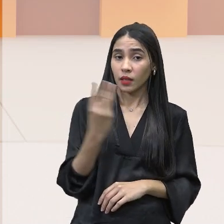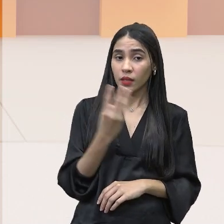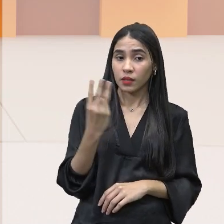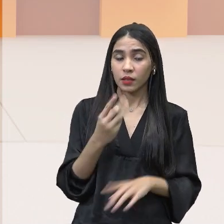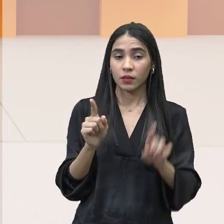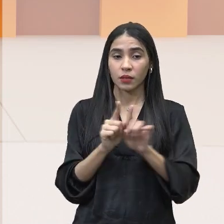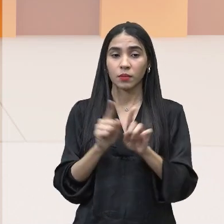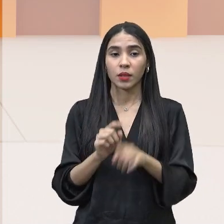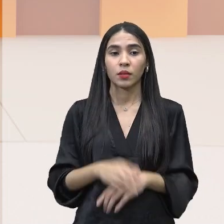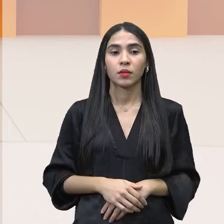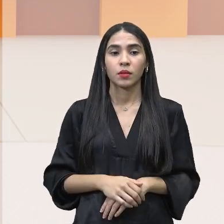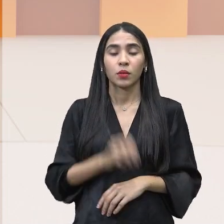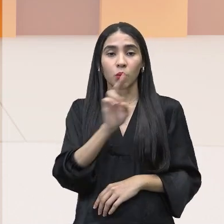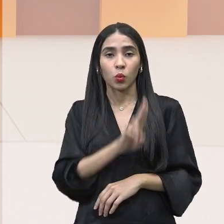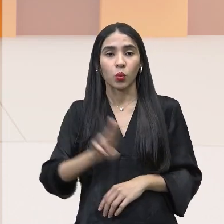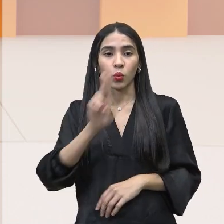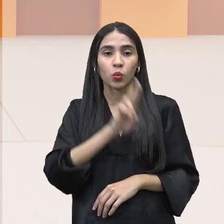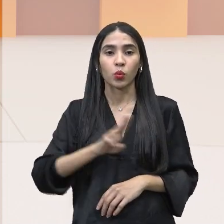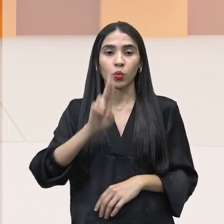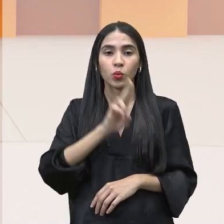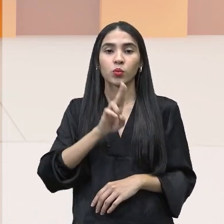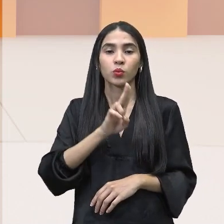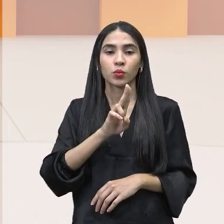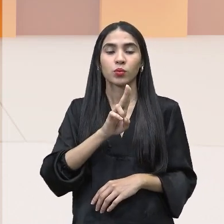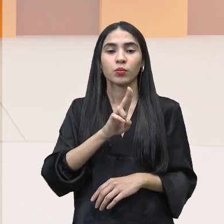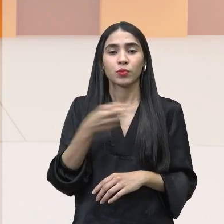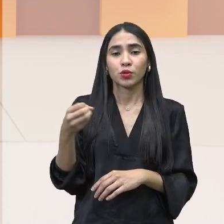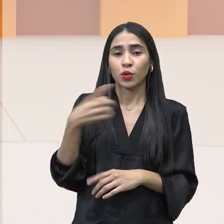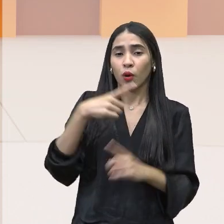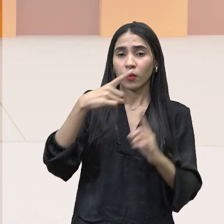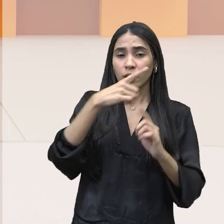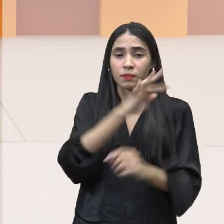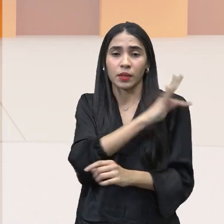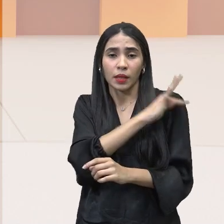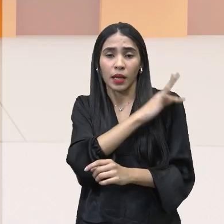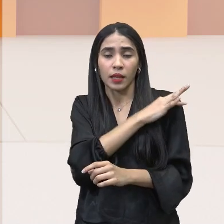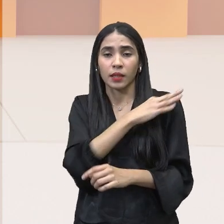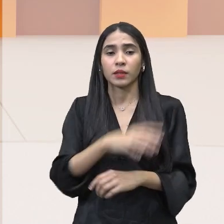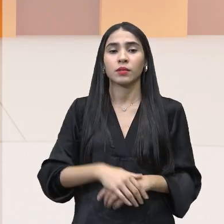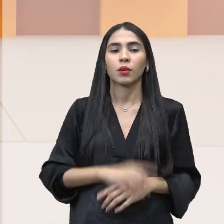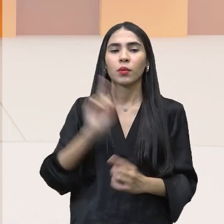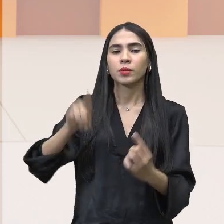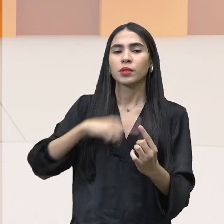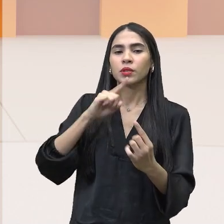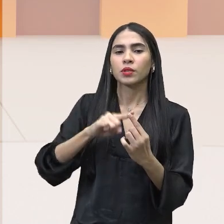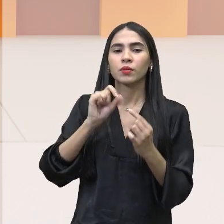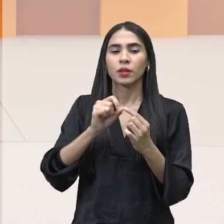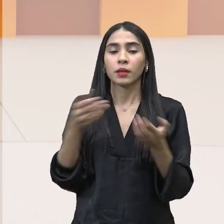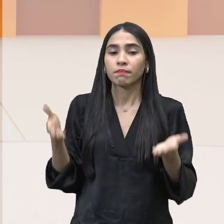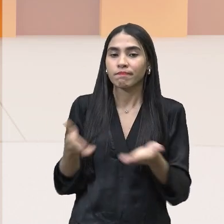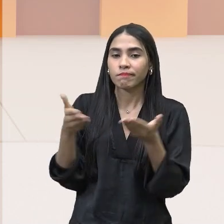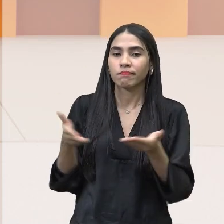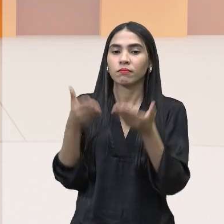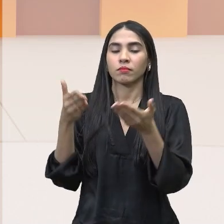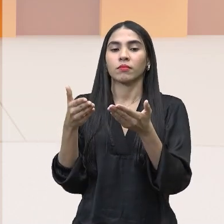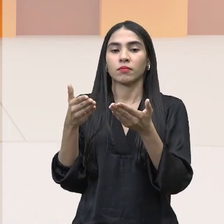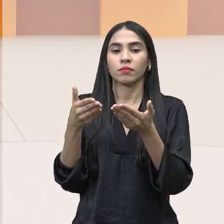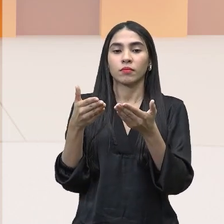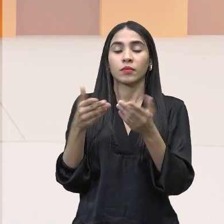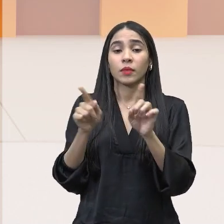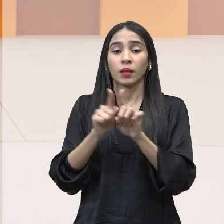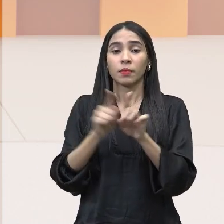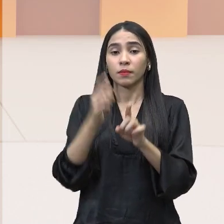ponto, uso de redes técnicas modernas com o objetivo de estimular